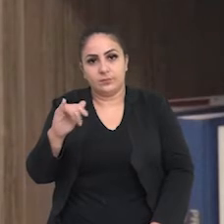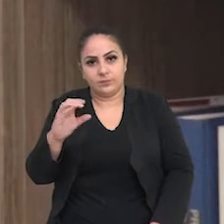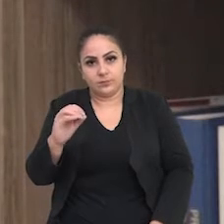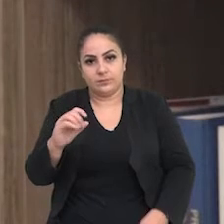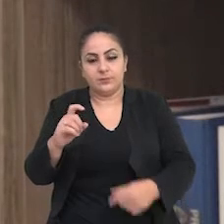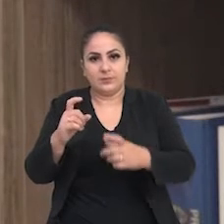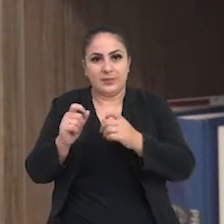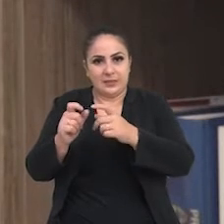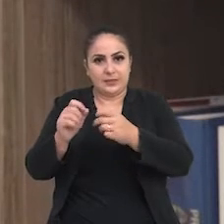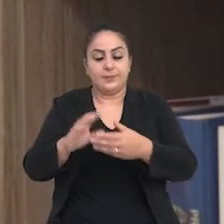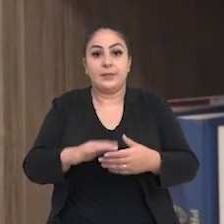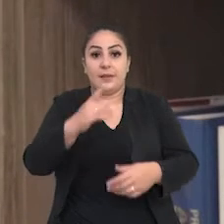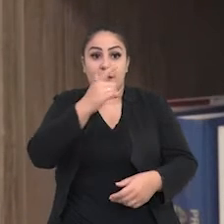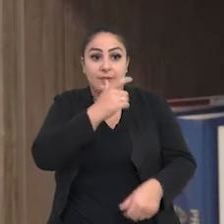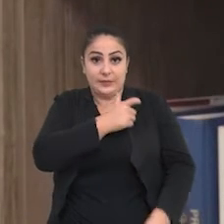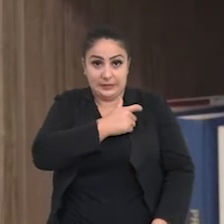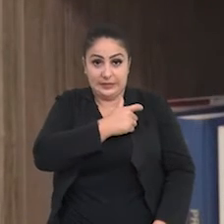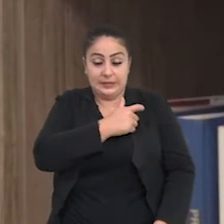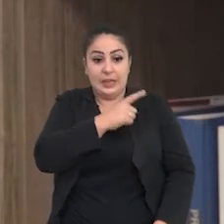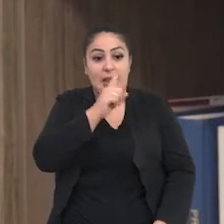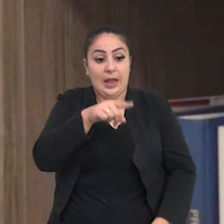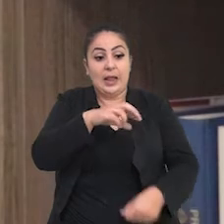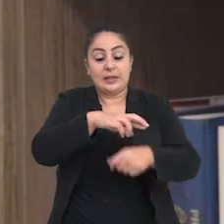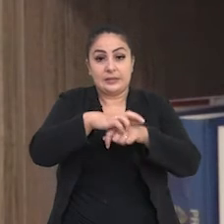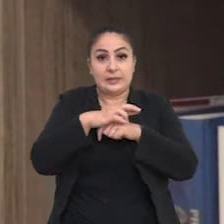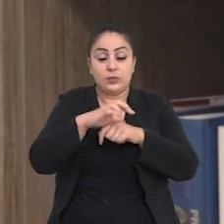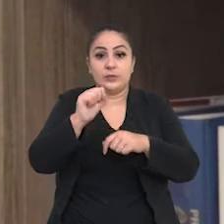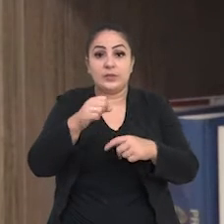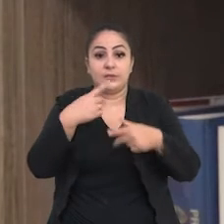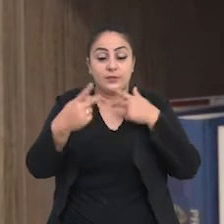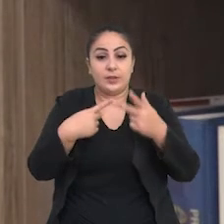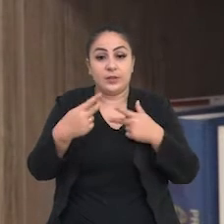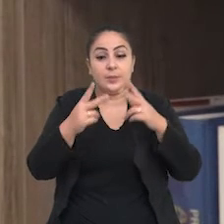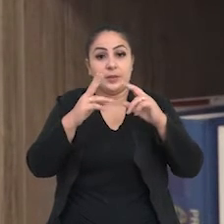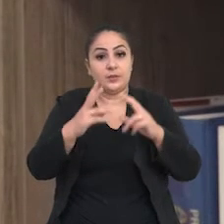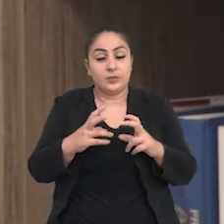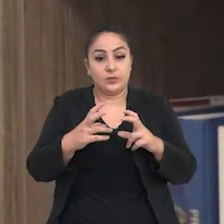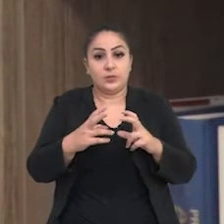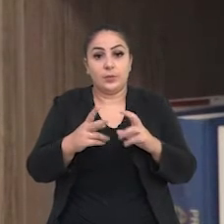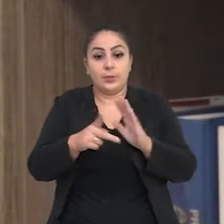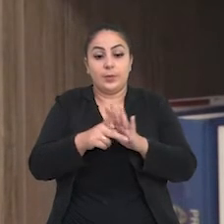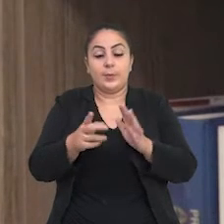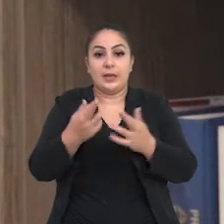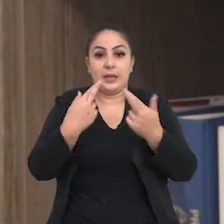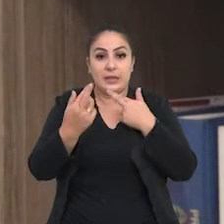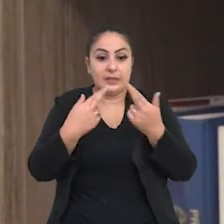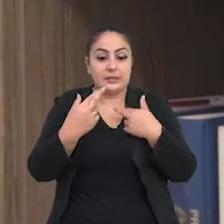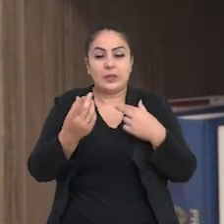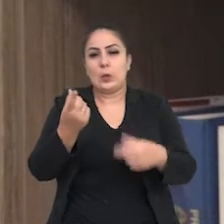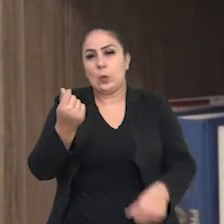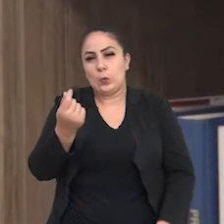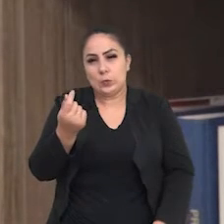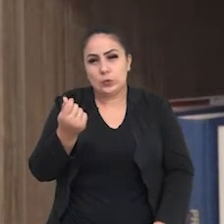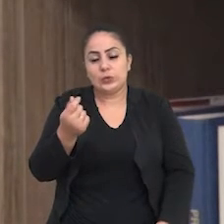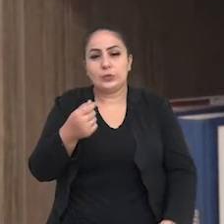As vacinas, elas são seguras quando se falamos em relação a